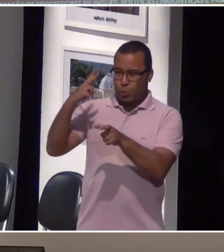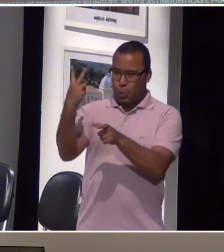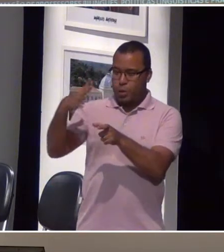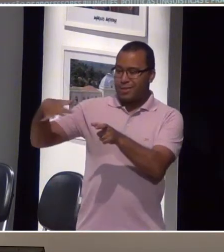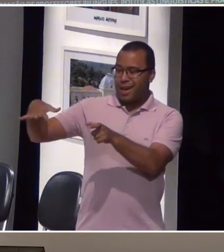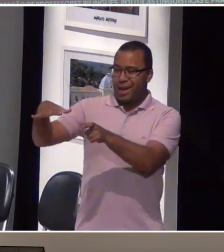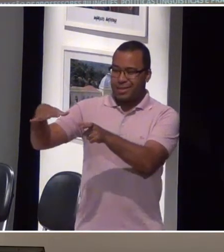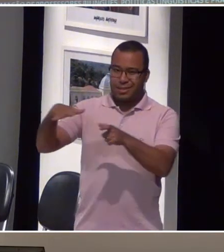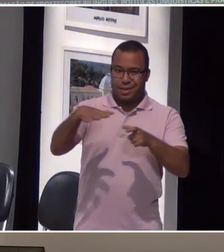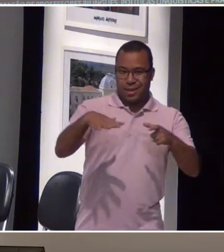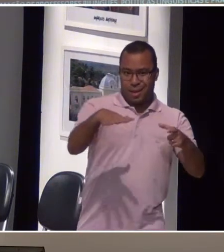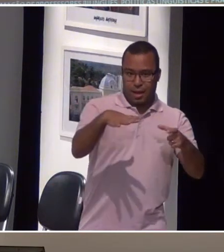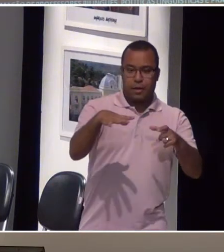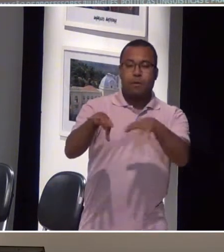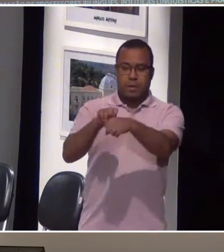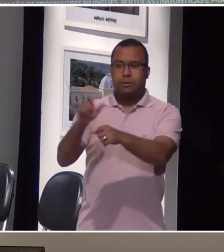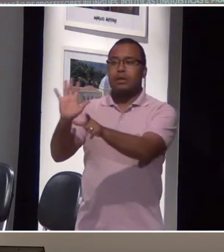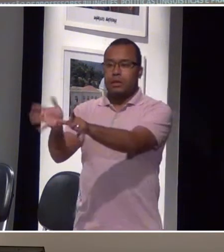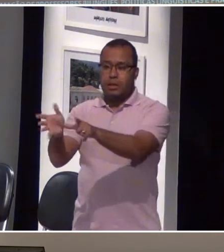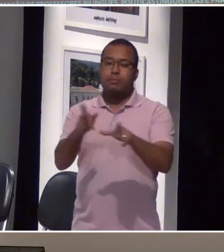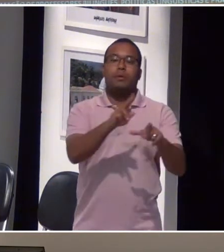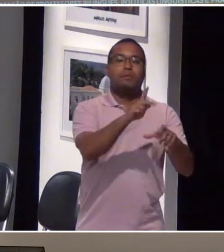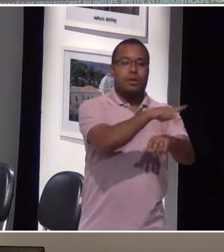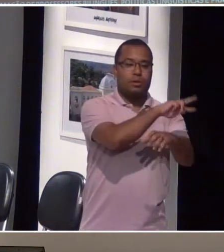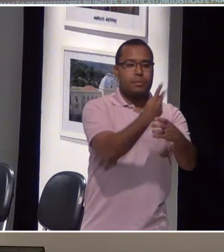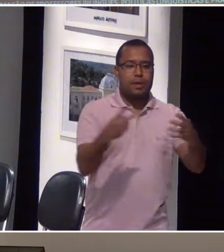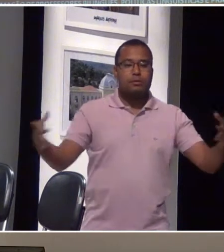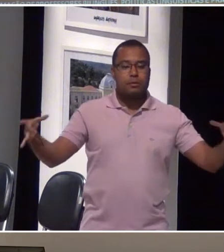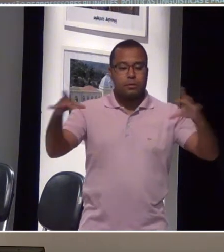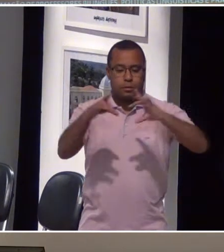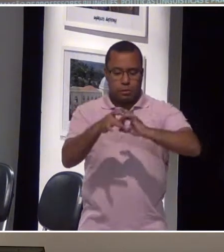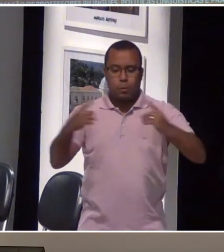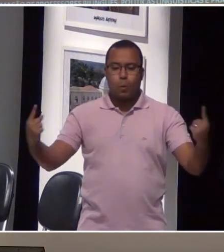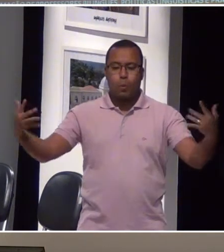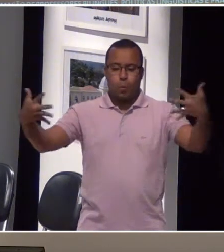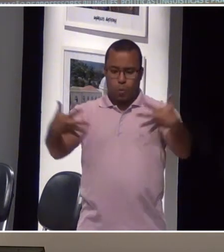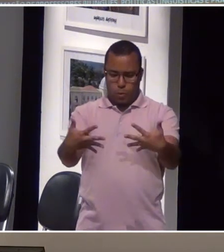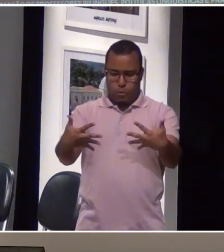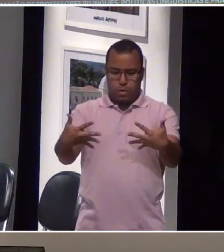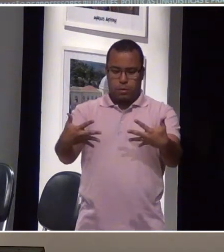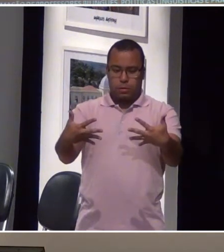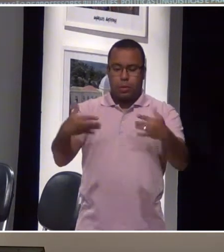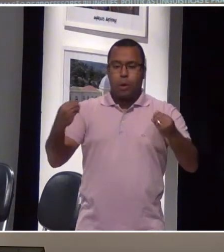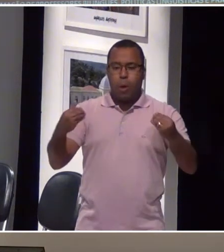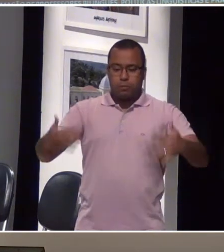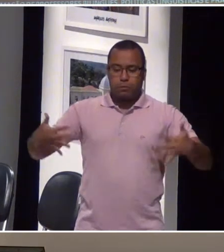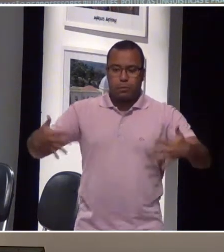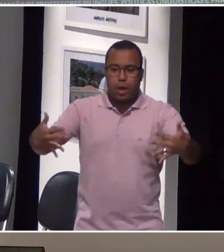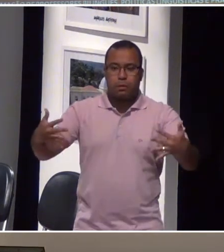áreas de formação, letras libras, o pedagogia bilíngue, tenta pensar nos efeitos que isso tem provocado